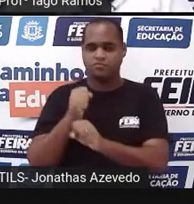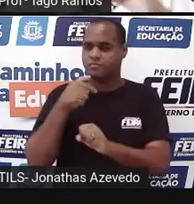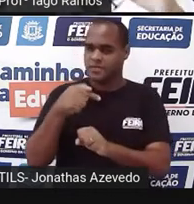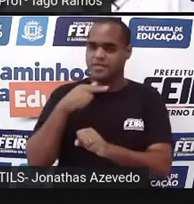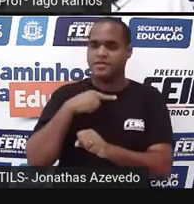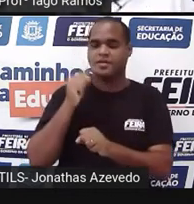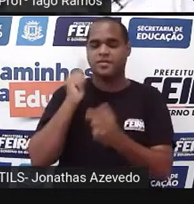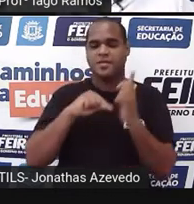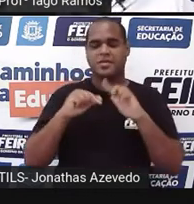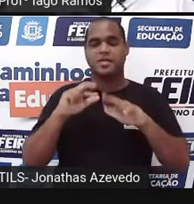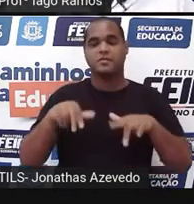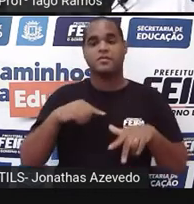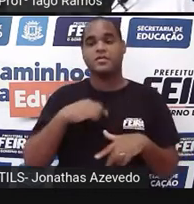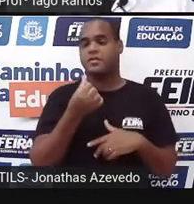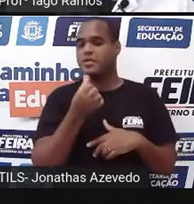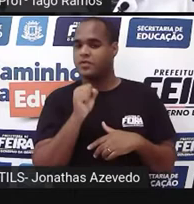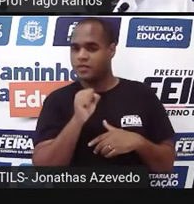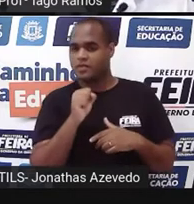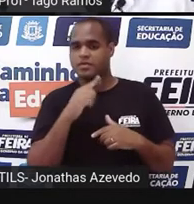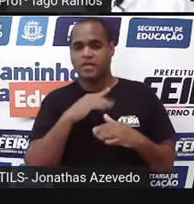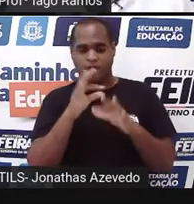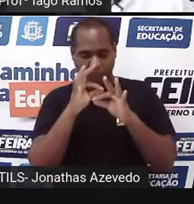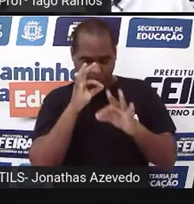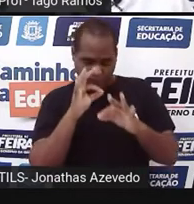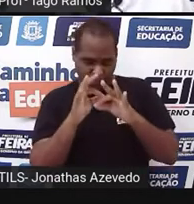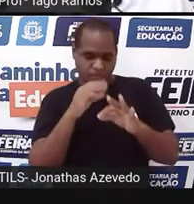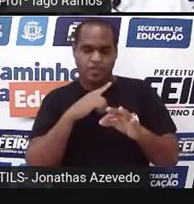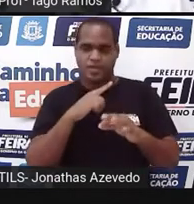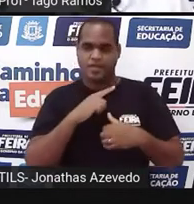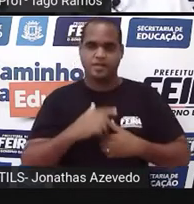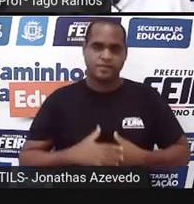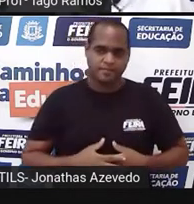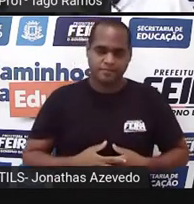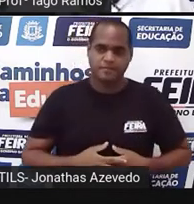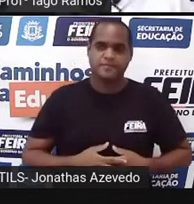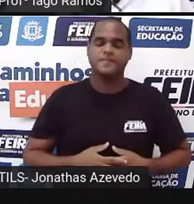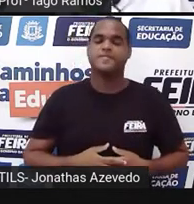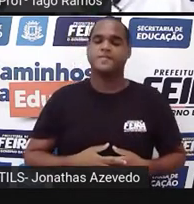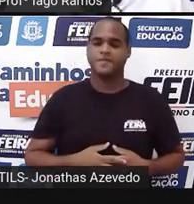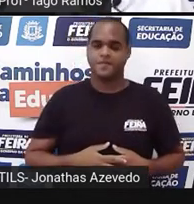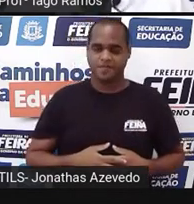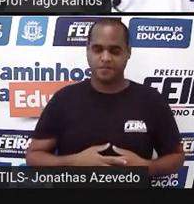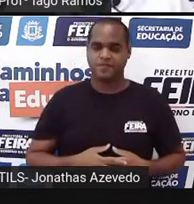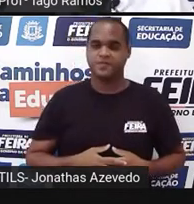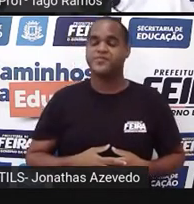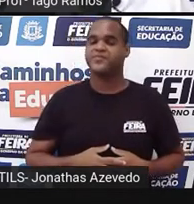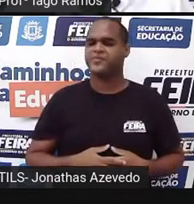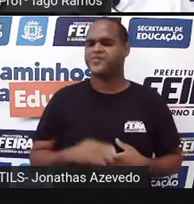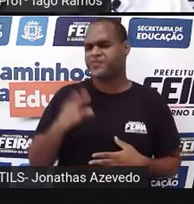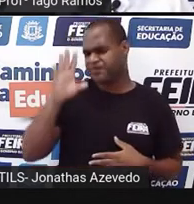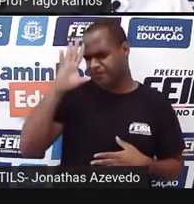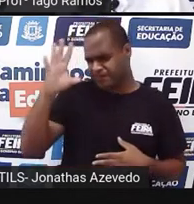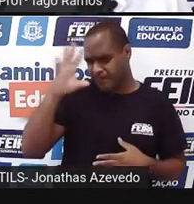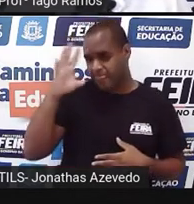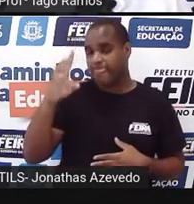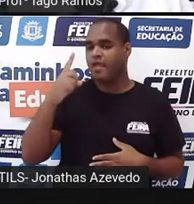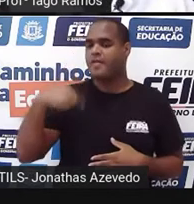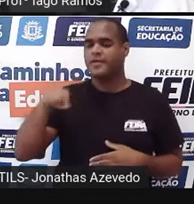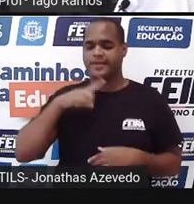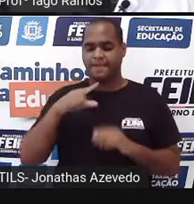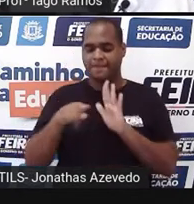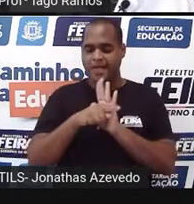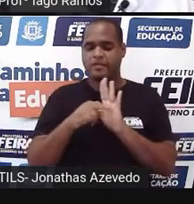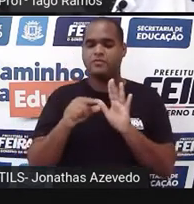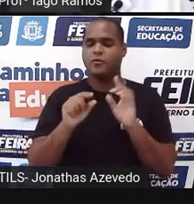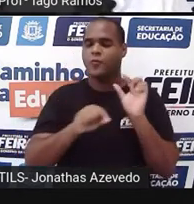figuras foram 68 Canudos no total tá E aí eu pensei assim ó mas tem uma parte